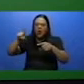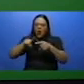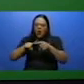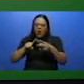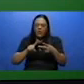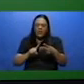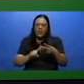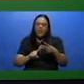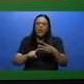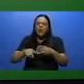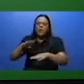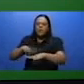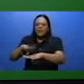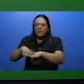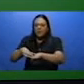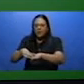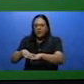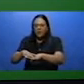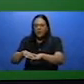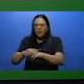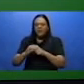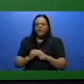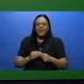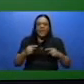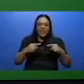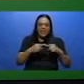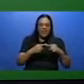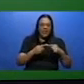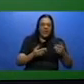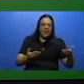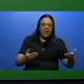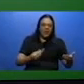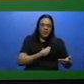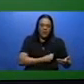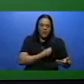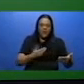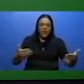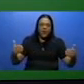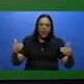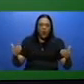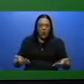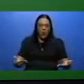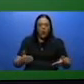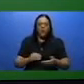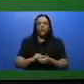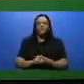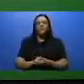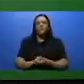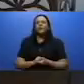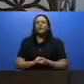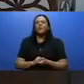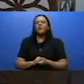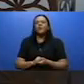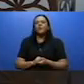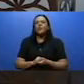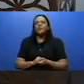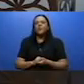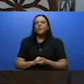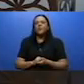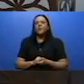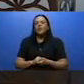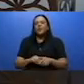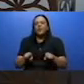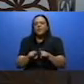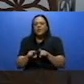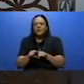liga a gente aos povos antigos? Foi graças à presença dos rios Tigres e Eufrates e à terra